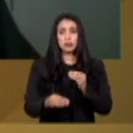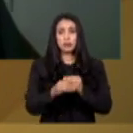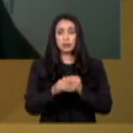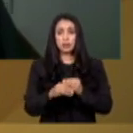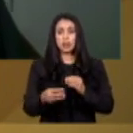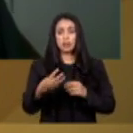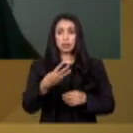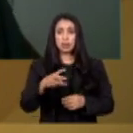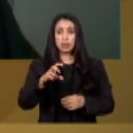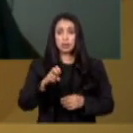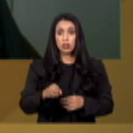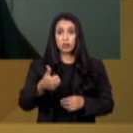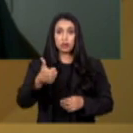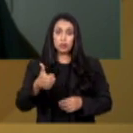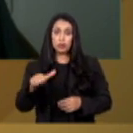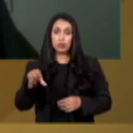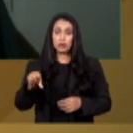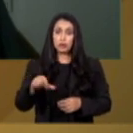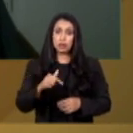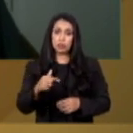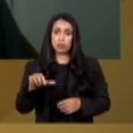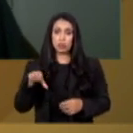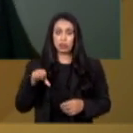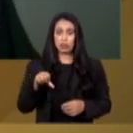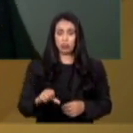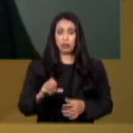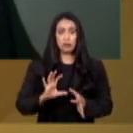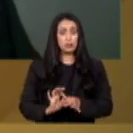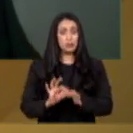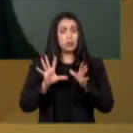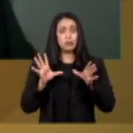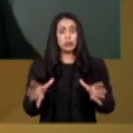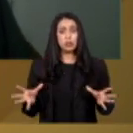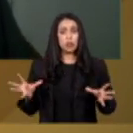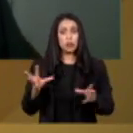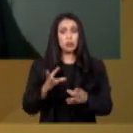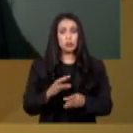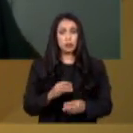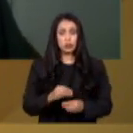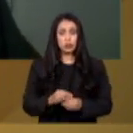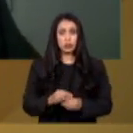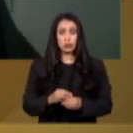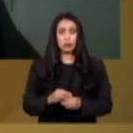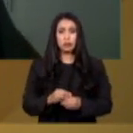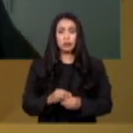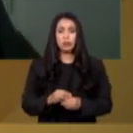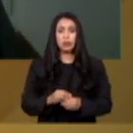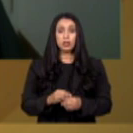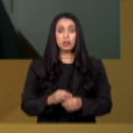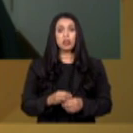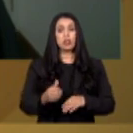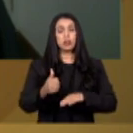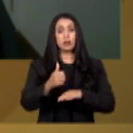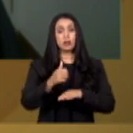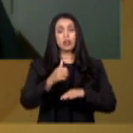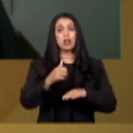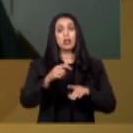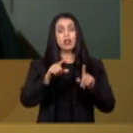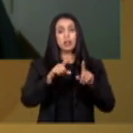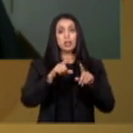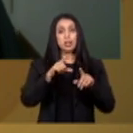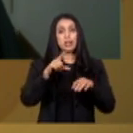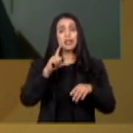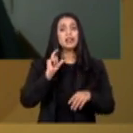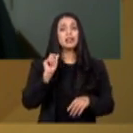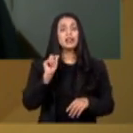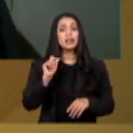35 de não há 79 permitia construídos carros de cúpula do